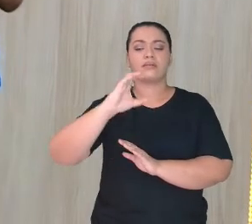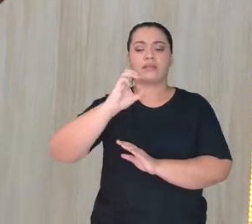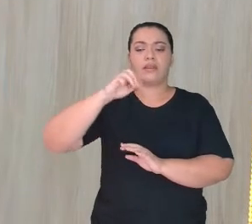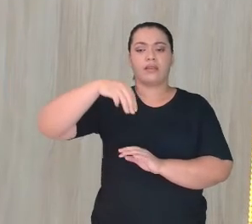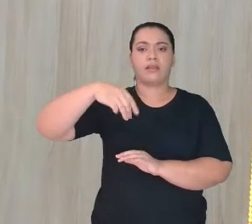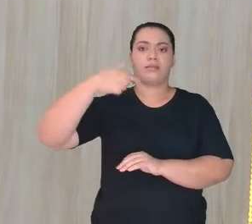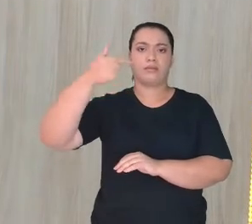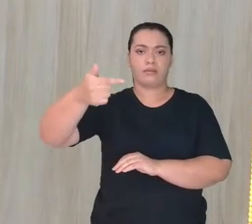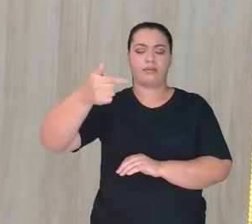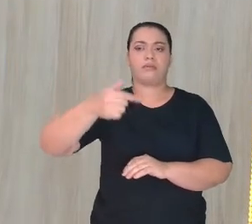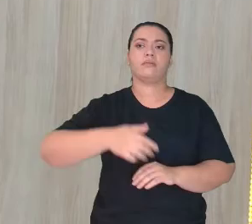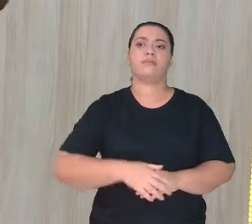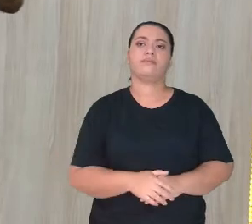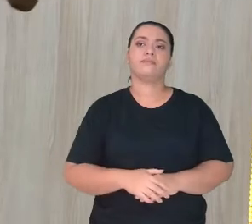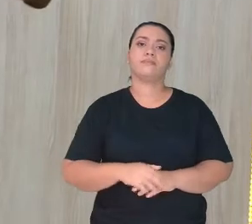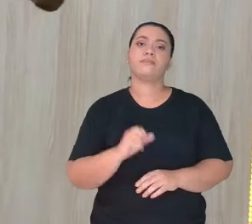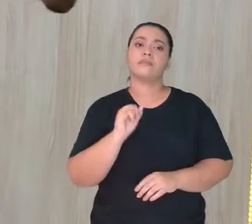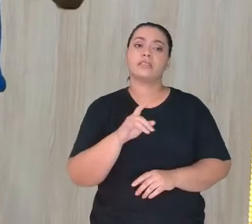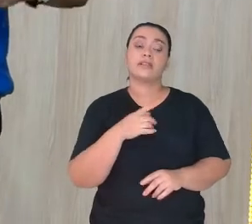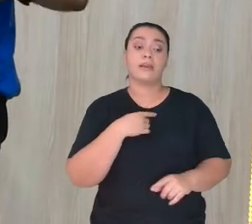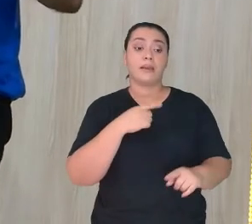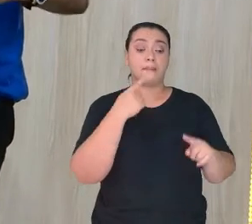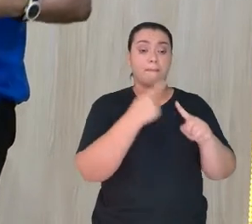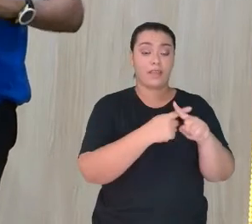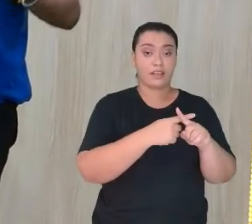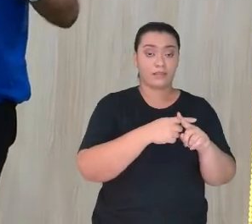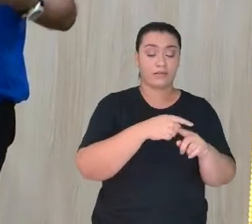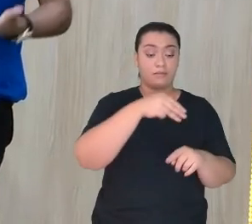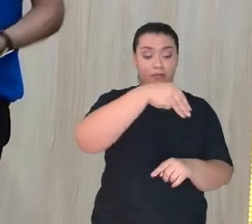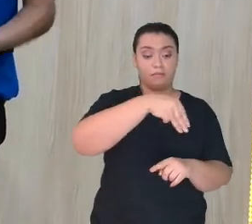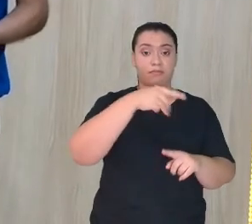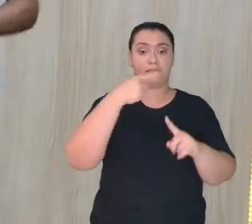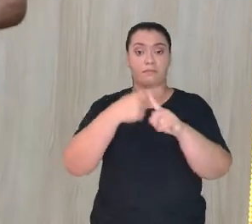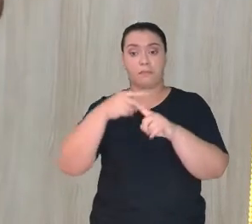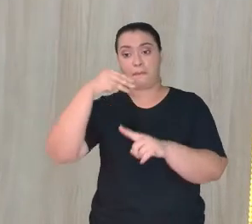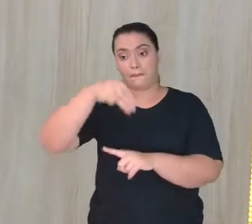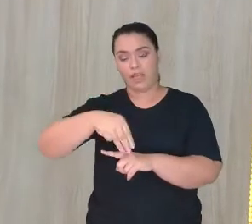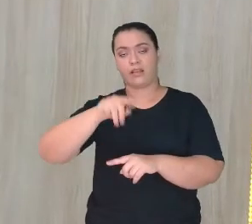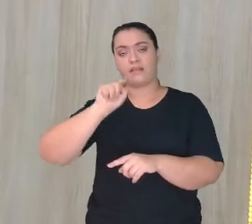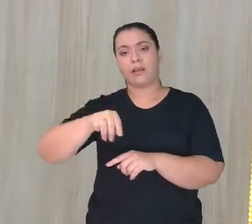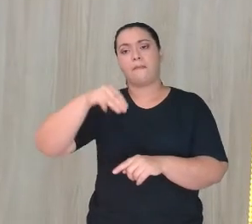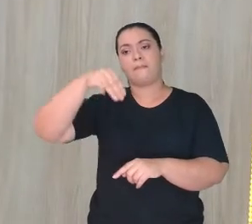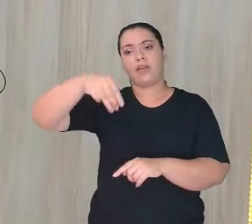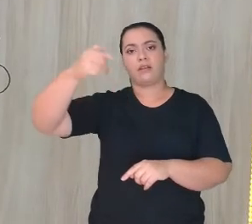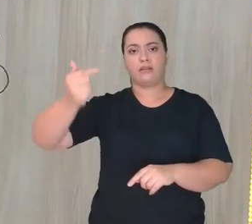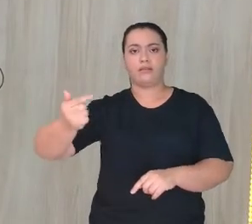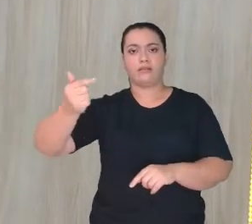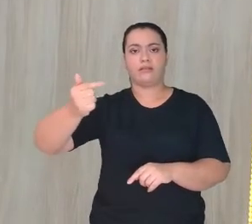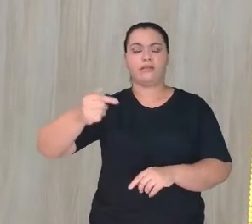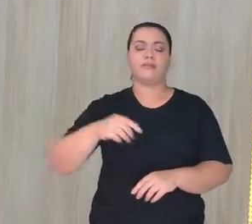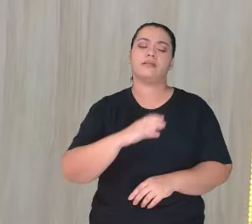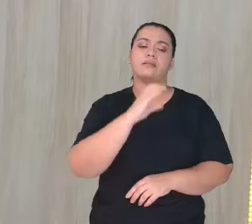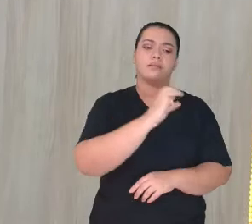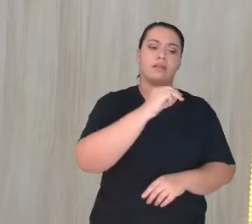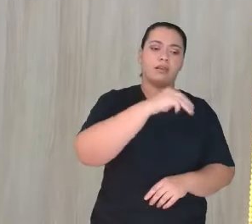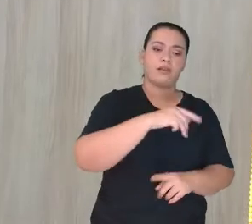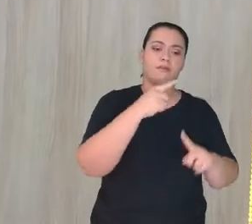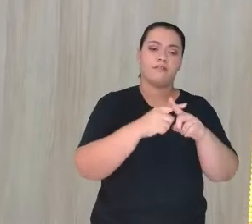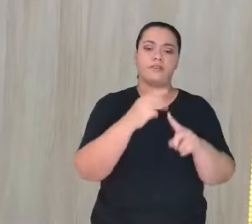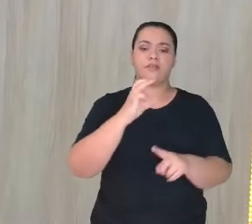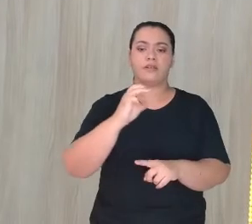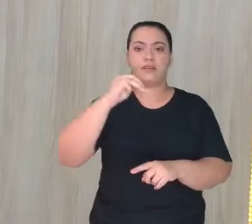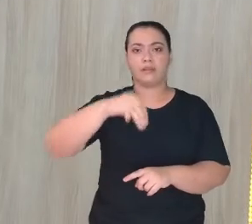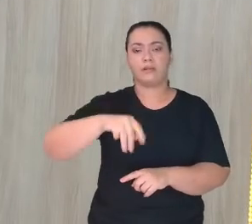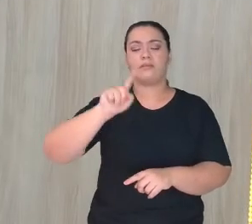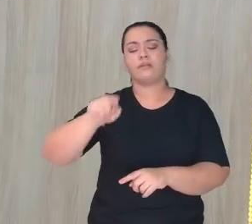ao quadrado. Se for metro vezes metro, vai ser metros ao quadrado. Não esquece disso, tá bom? Então, a gente viu já isso na